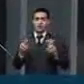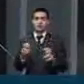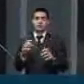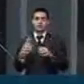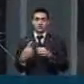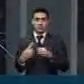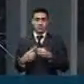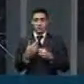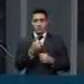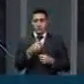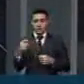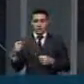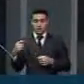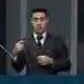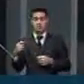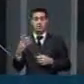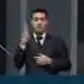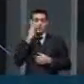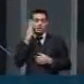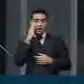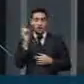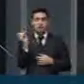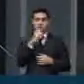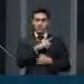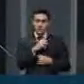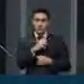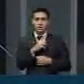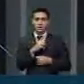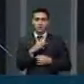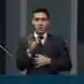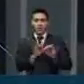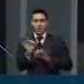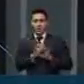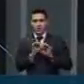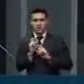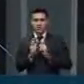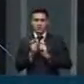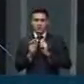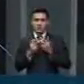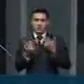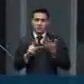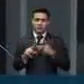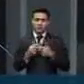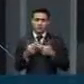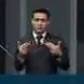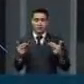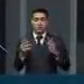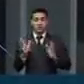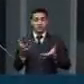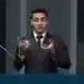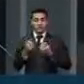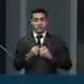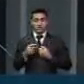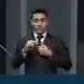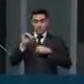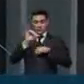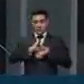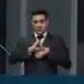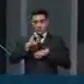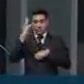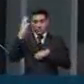esses 6 primeiros meses, eles foram seis meses difíceis de organização administrativa da casa. Ele recebeu ali na capital